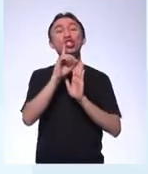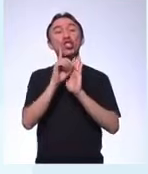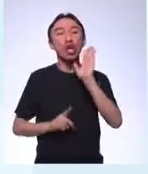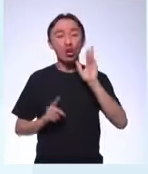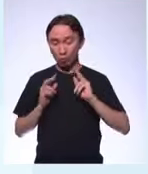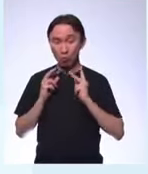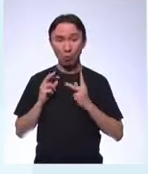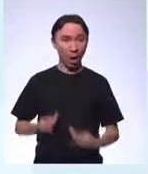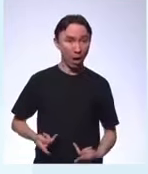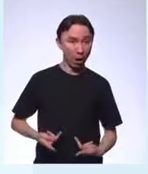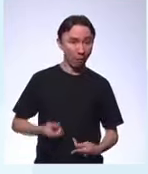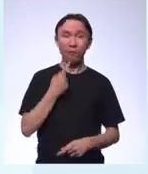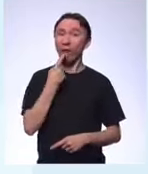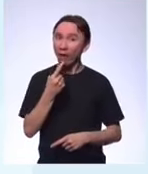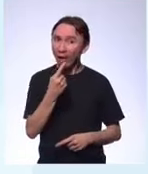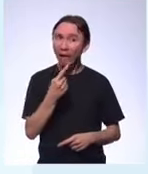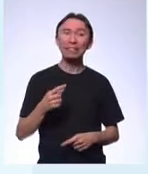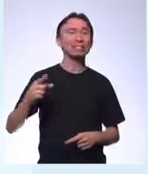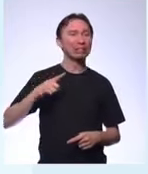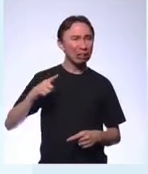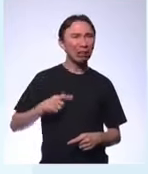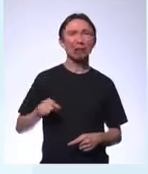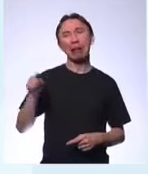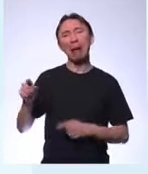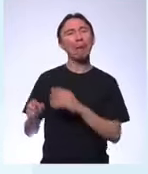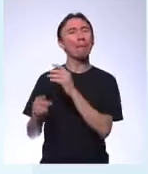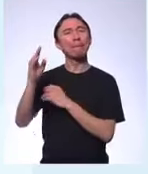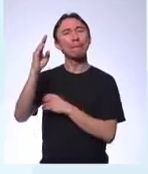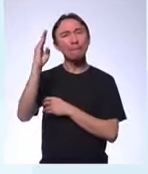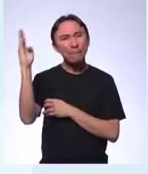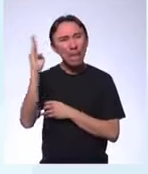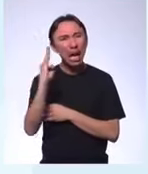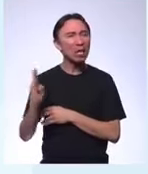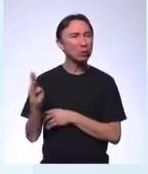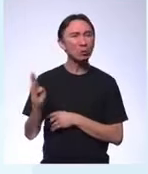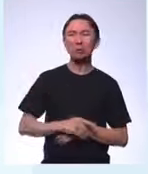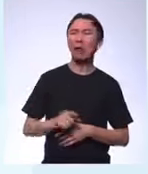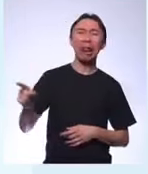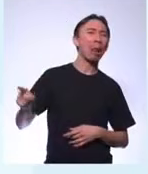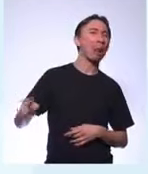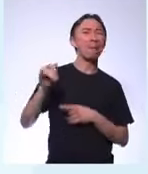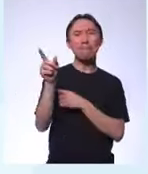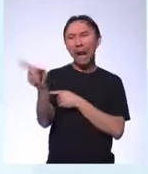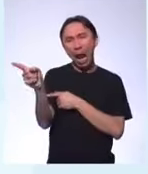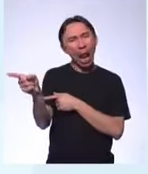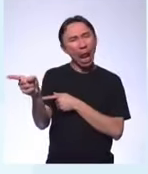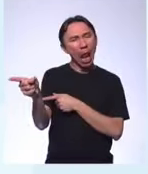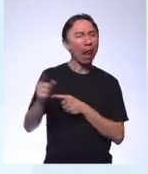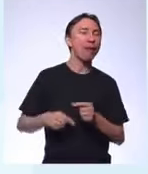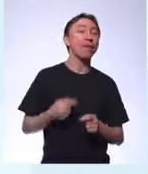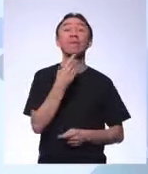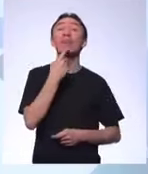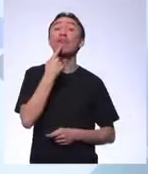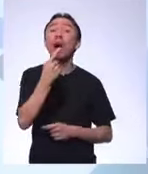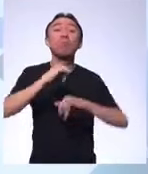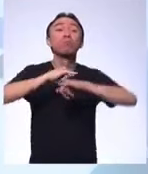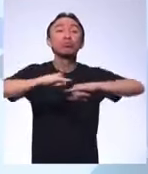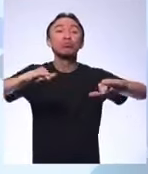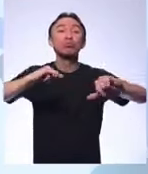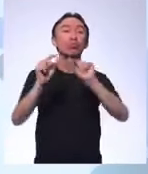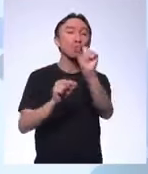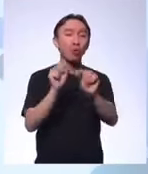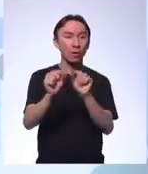Neste relatório, tem ali as denúncias de violações que estavam acontecendo aqui no Brasil, e ele faz uma declaração na época dizendo que não